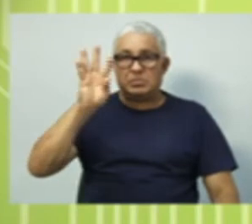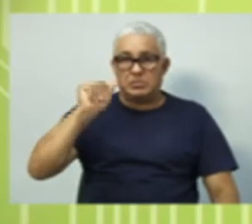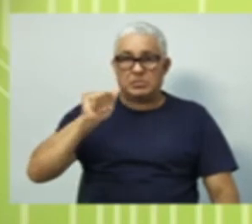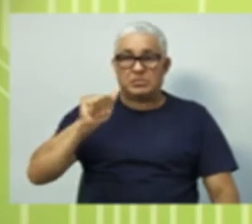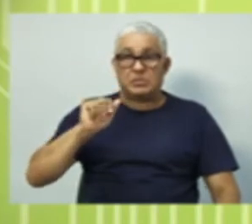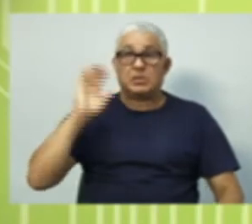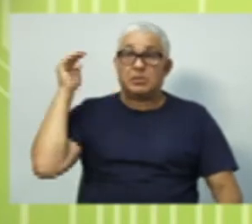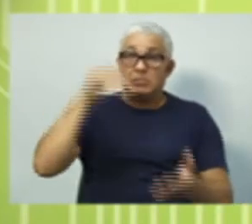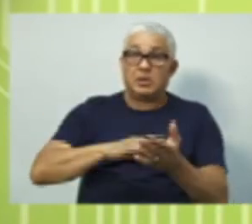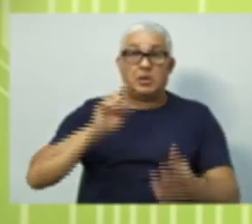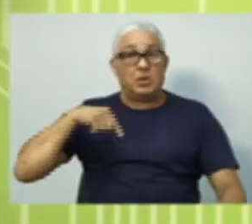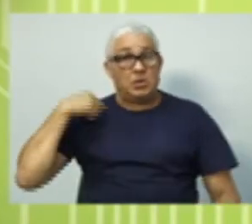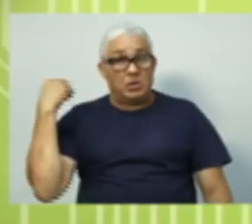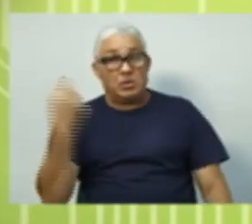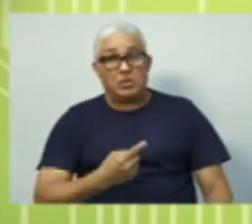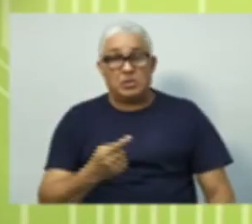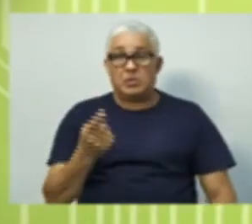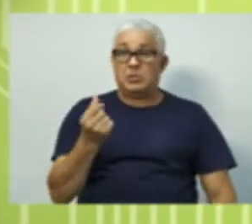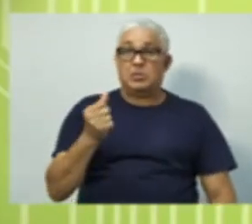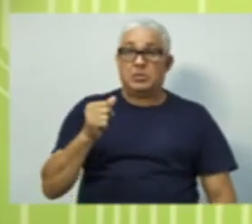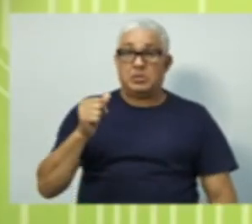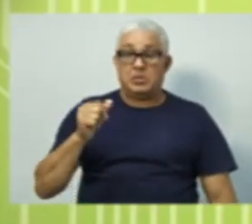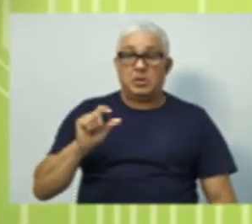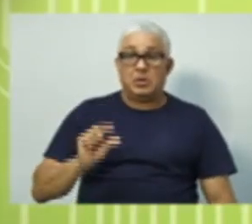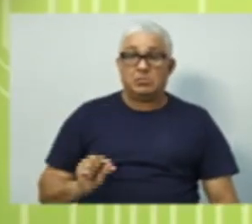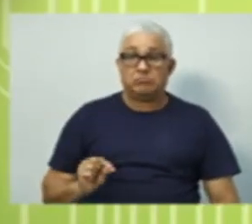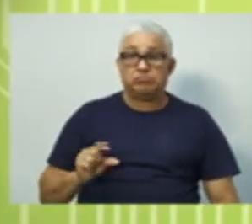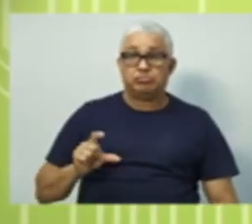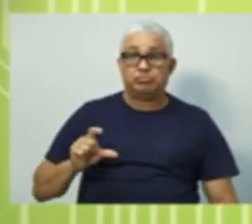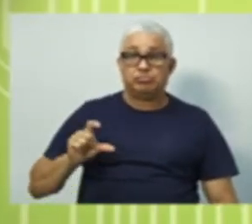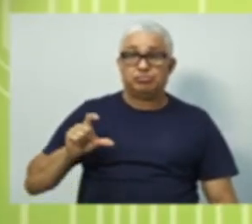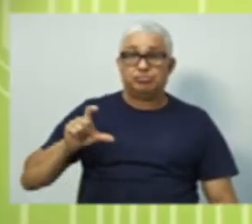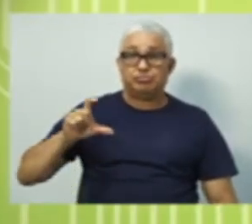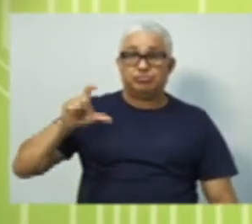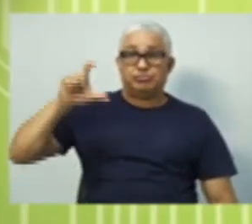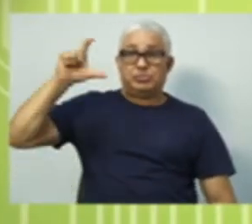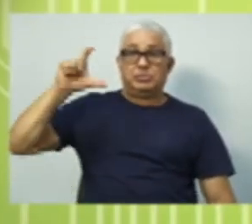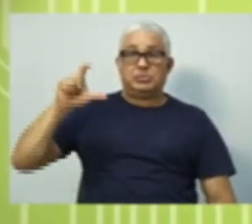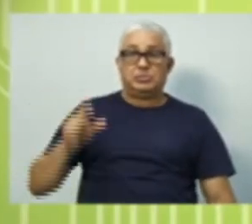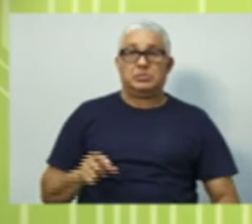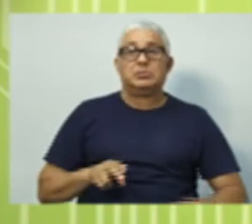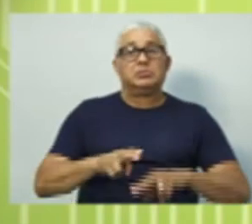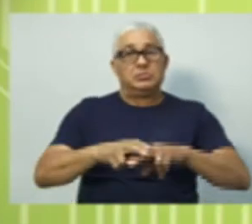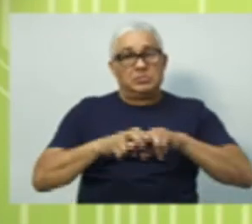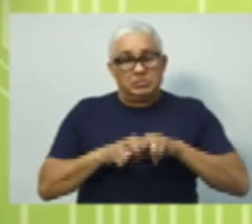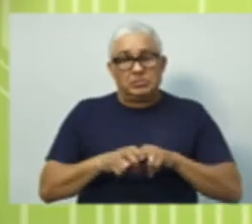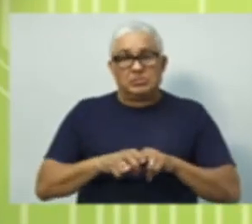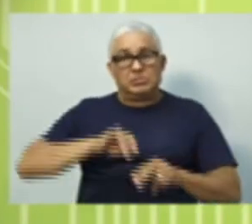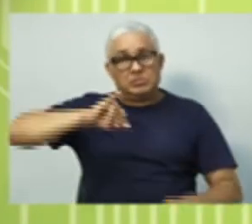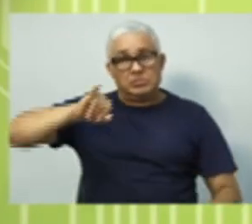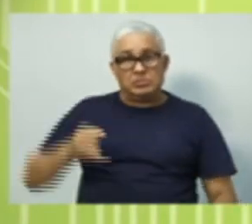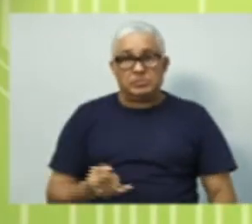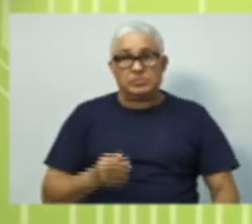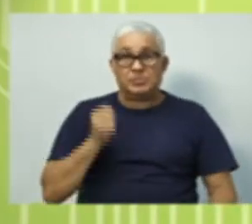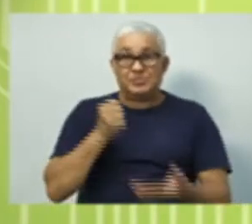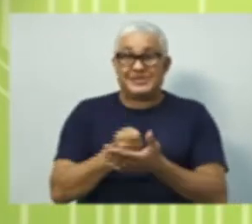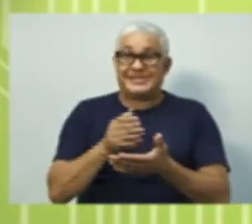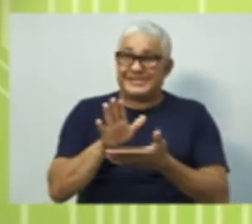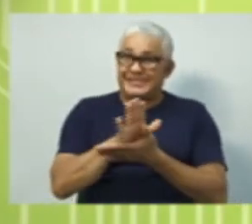momentos econômicos do país, com a situação econômica, o índice de desemprego, as colocações, o índice de emprego. Isso são